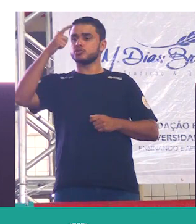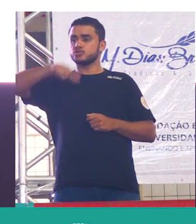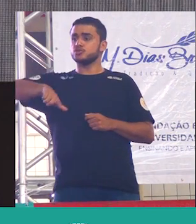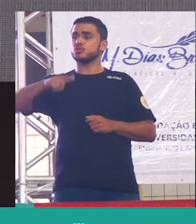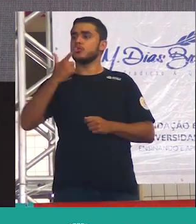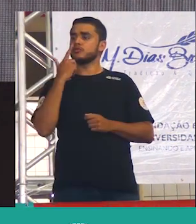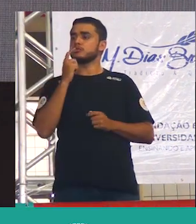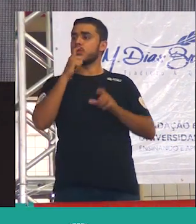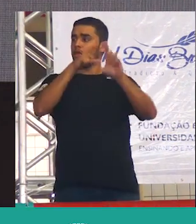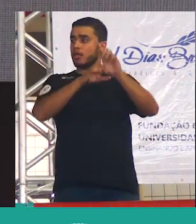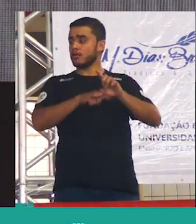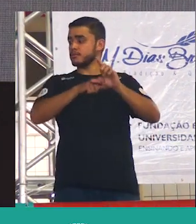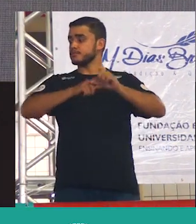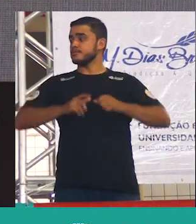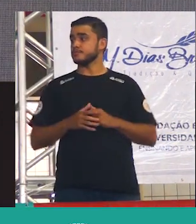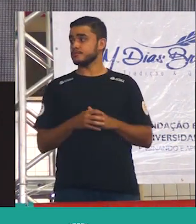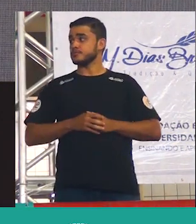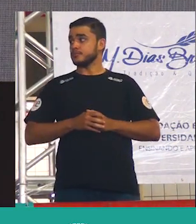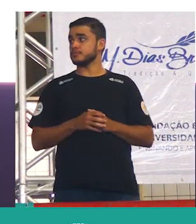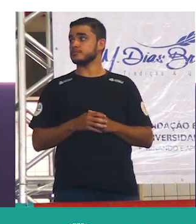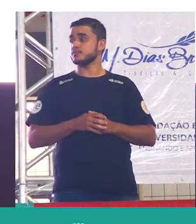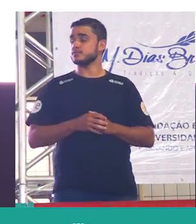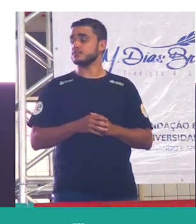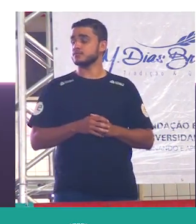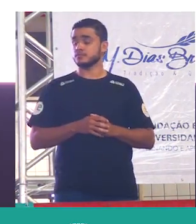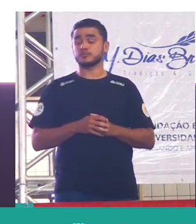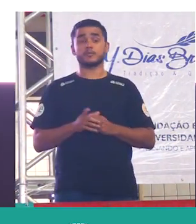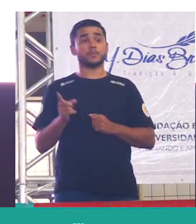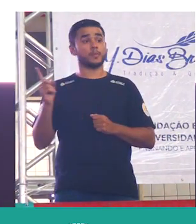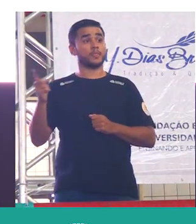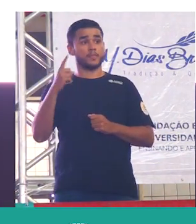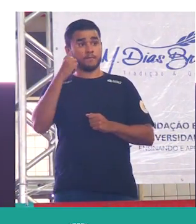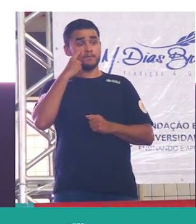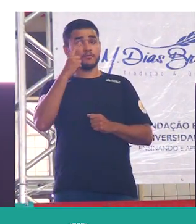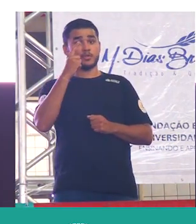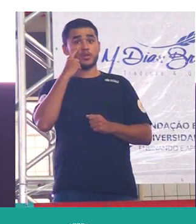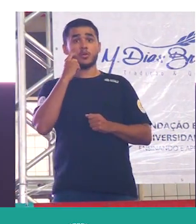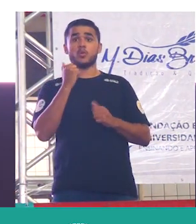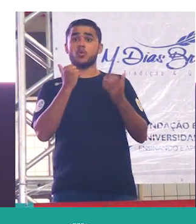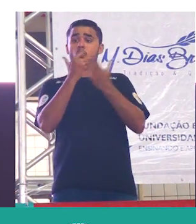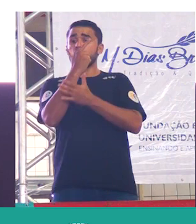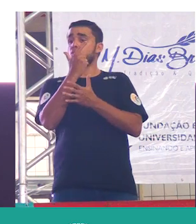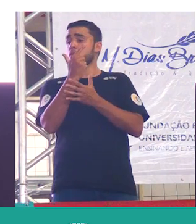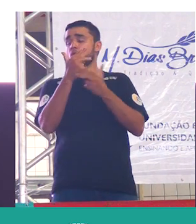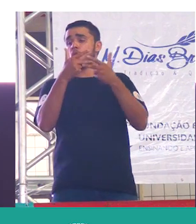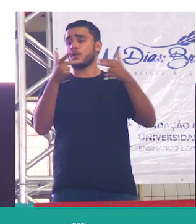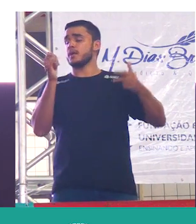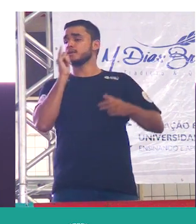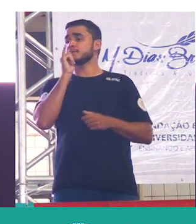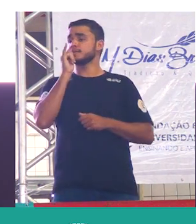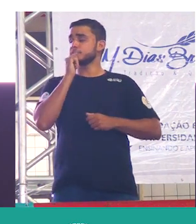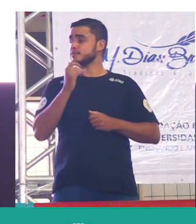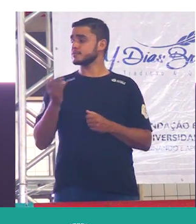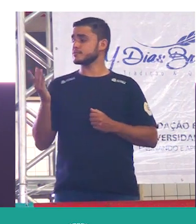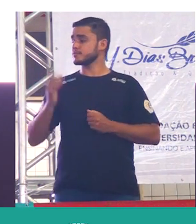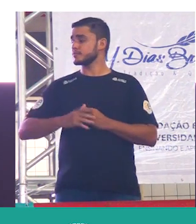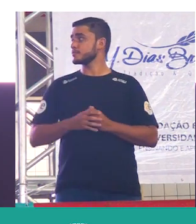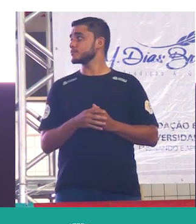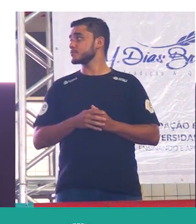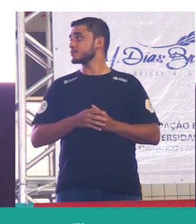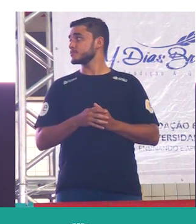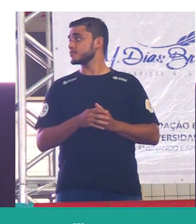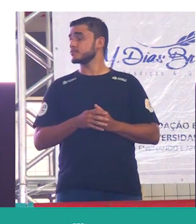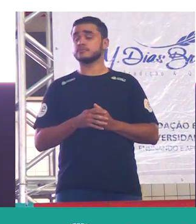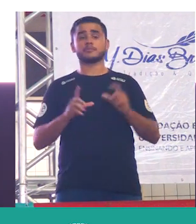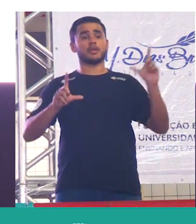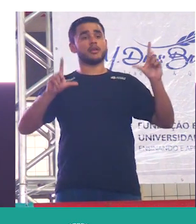Dutra. Aliás, na compra de produtos da menor importância, por exemplo, aparelhos